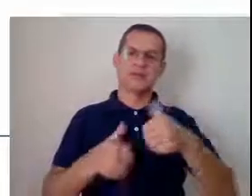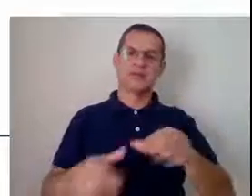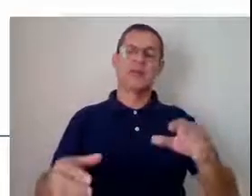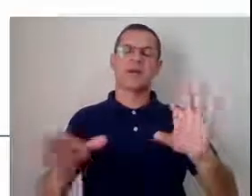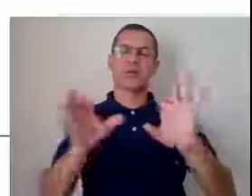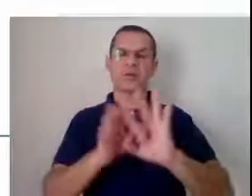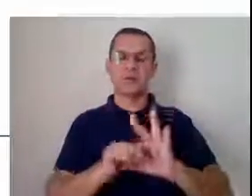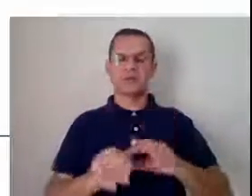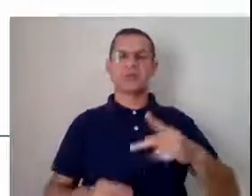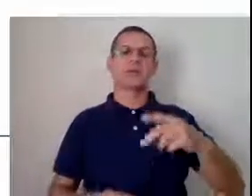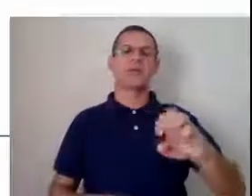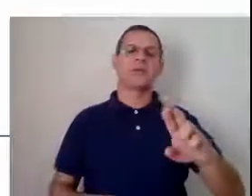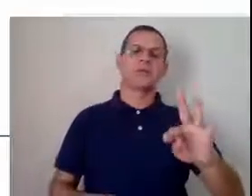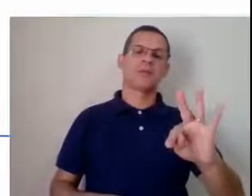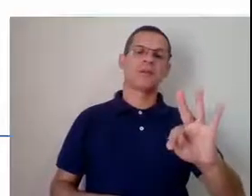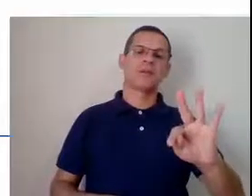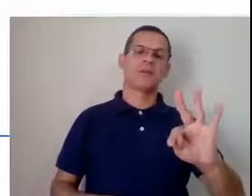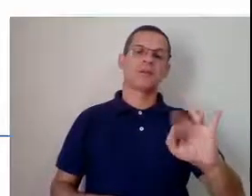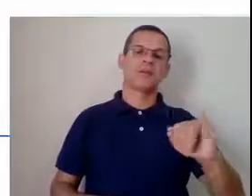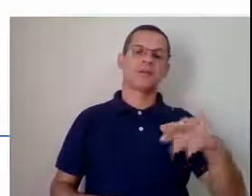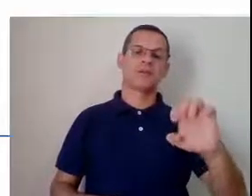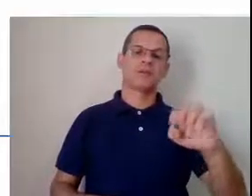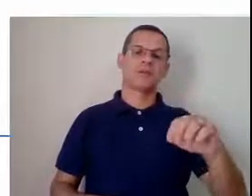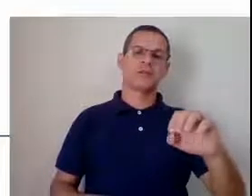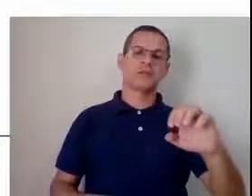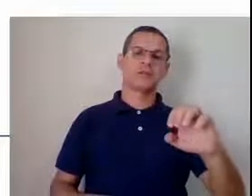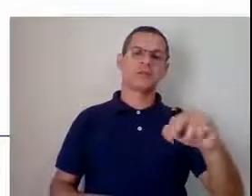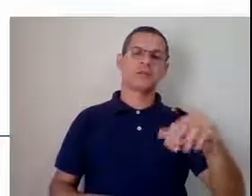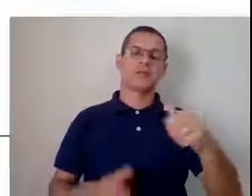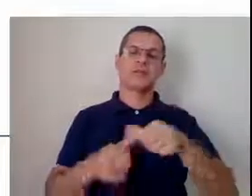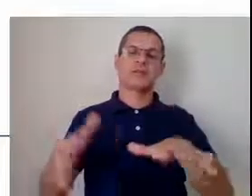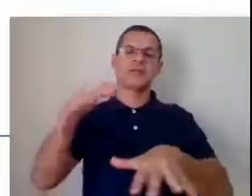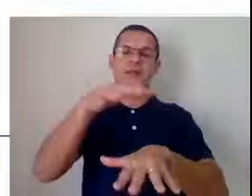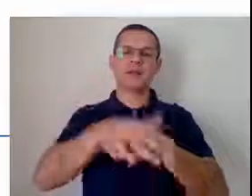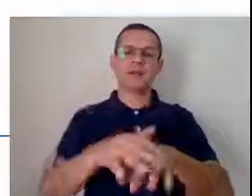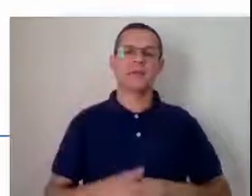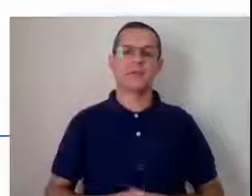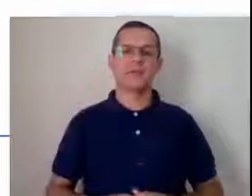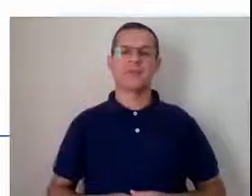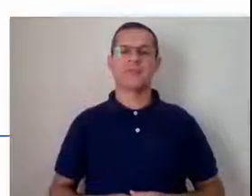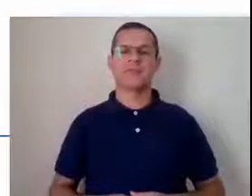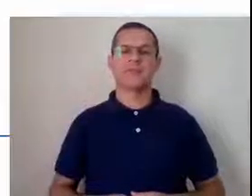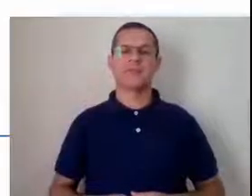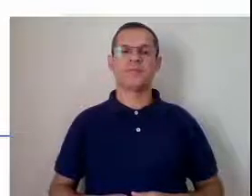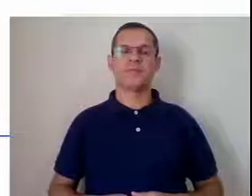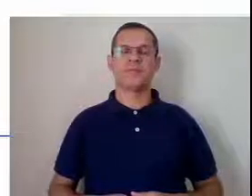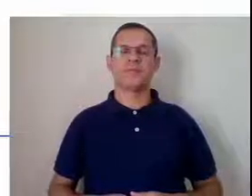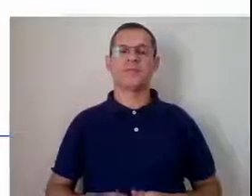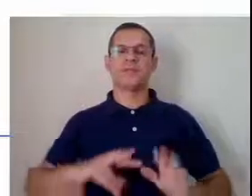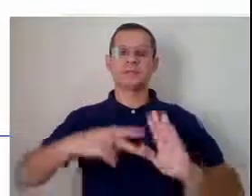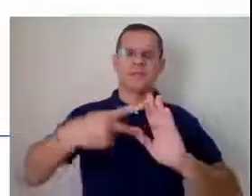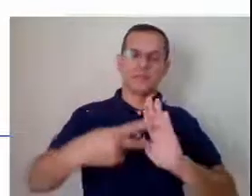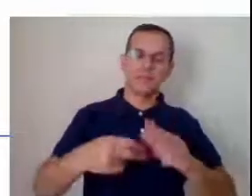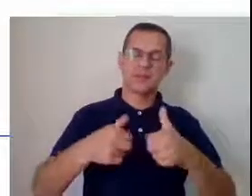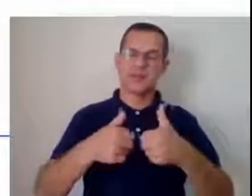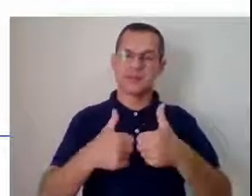que é pertinência? É pertencer, tá? Pertinência quer